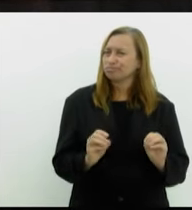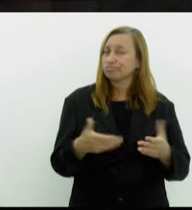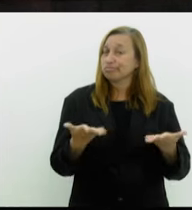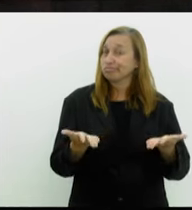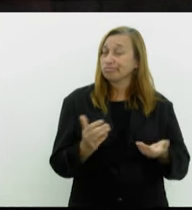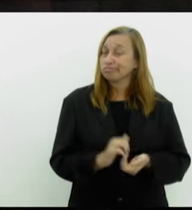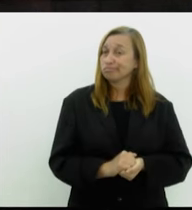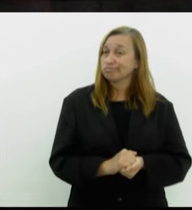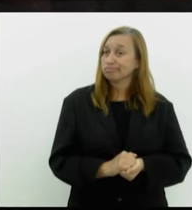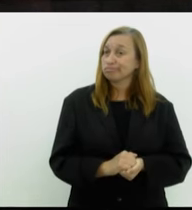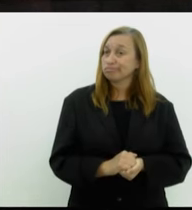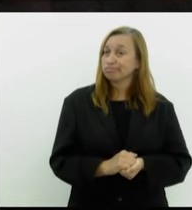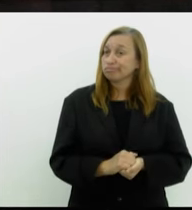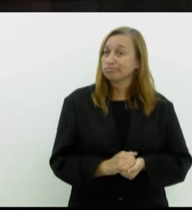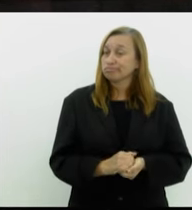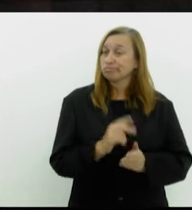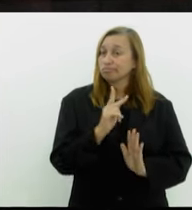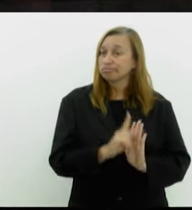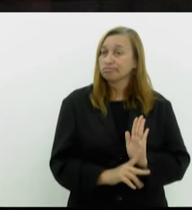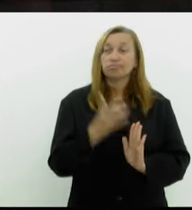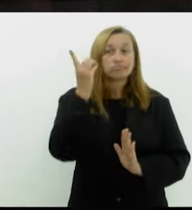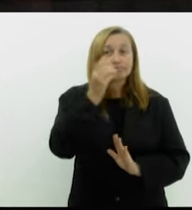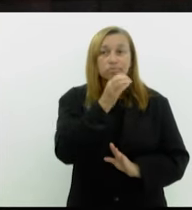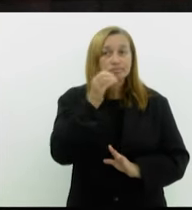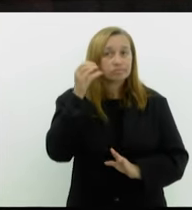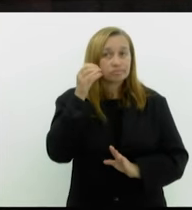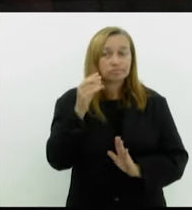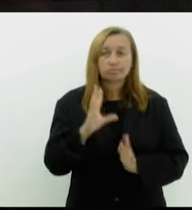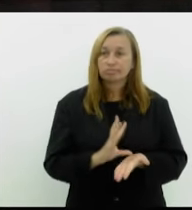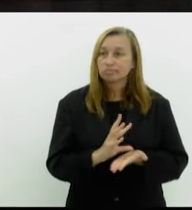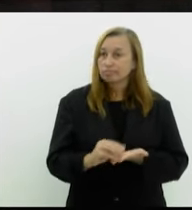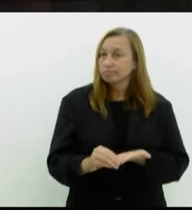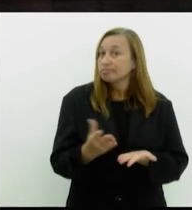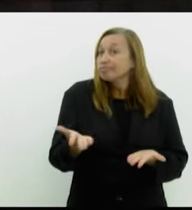Ora, bota o projeto da deputada Célia na pauta,